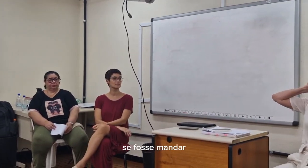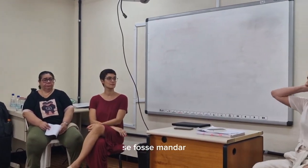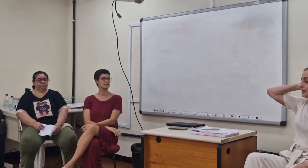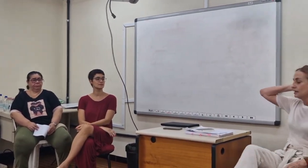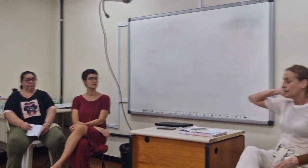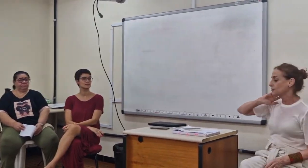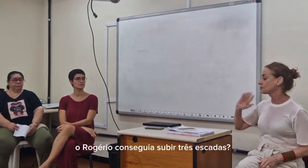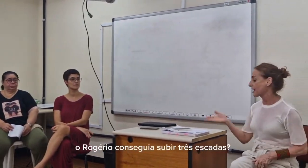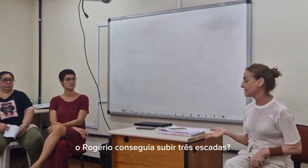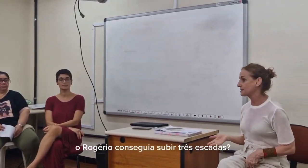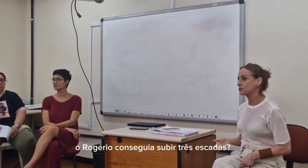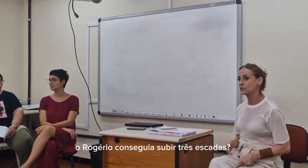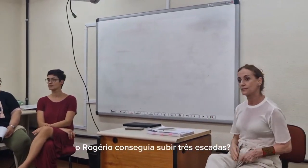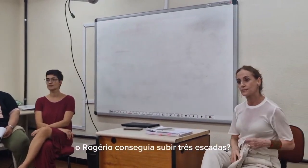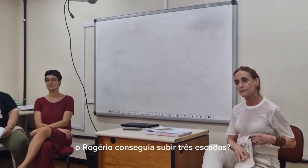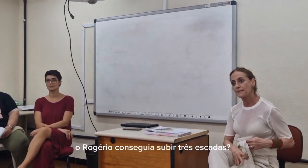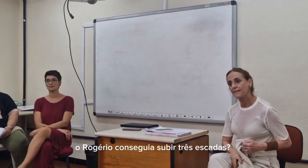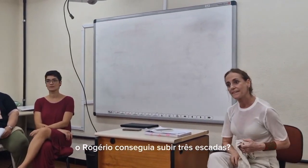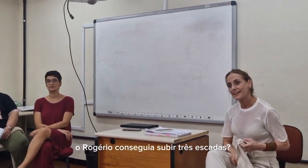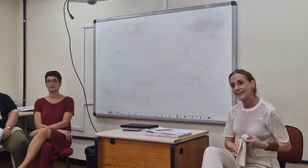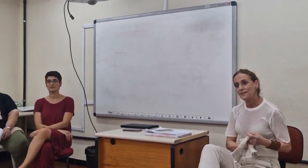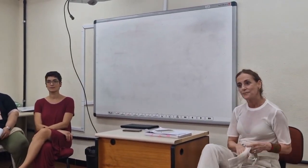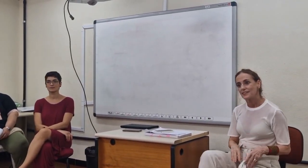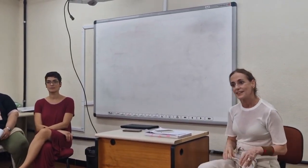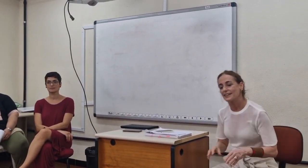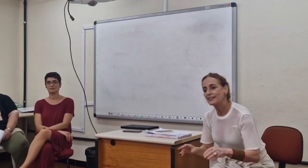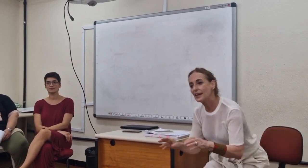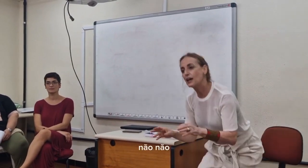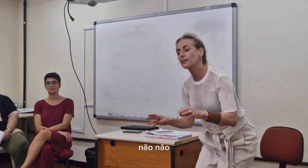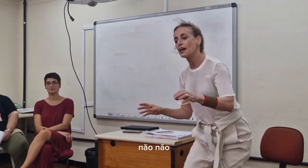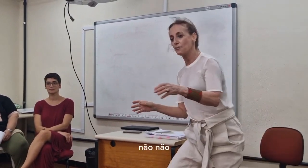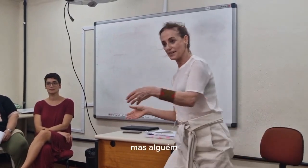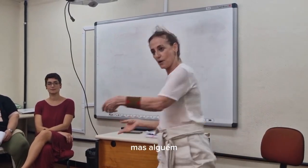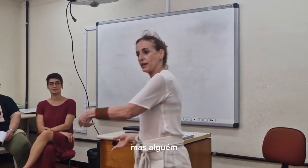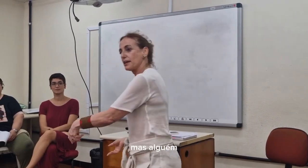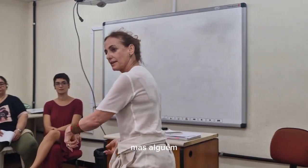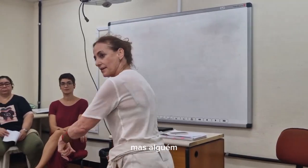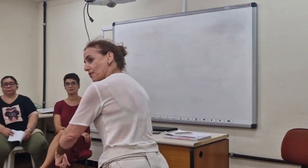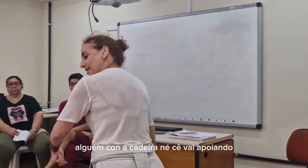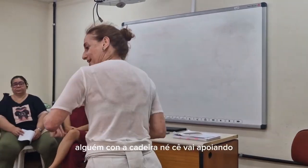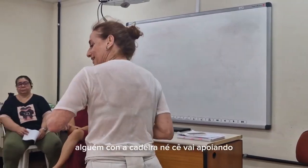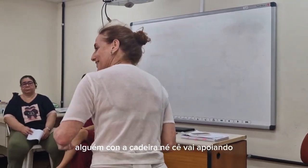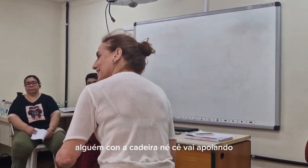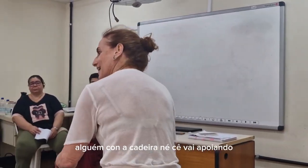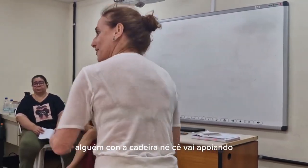fosse um andar. Mas ele queria subir três caras. Não, não. Mas